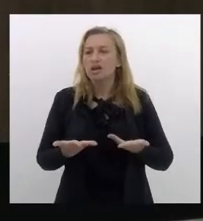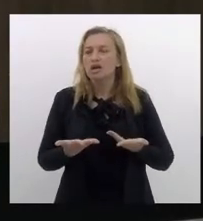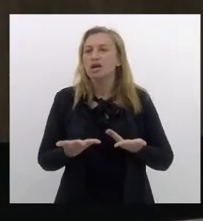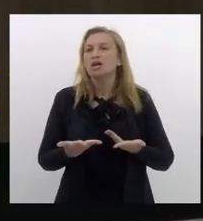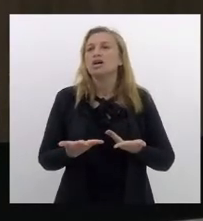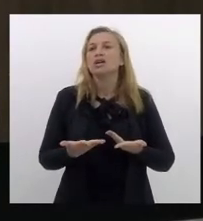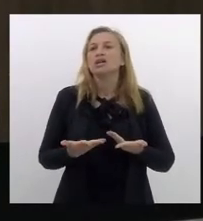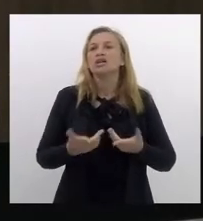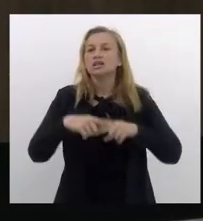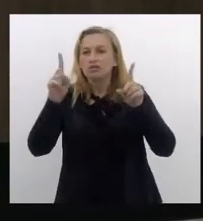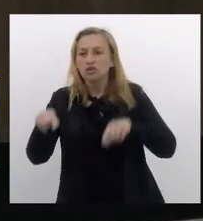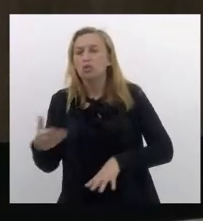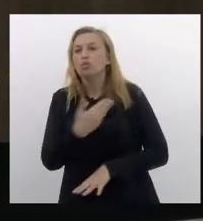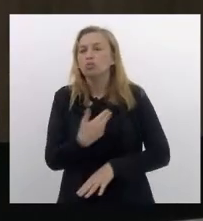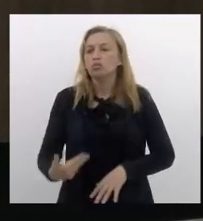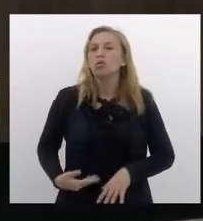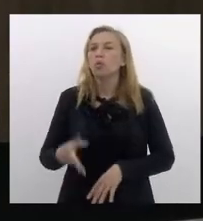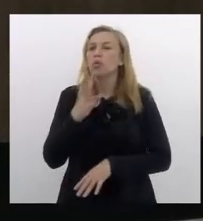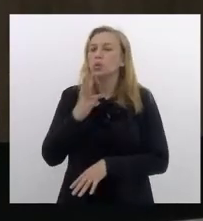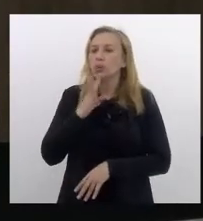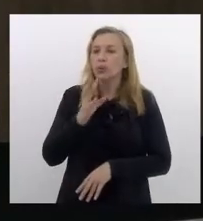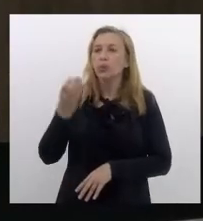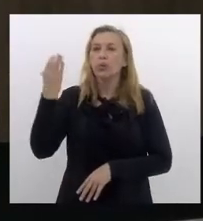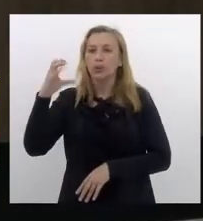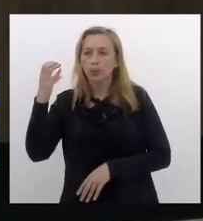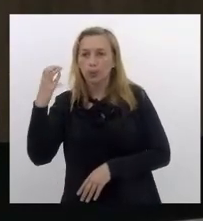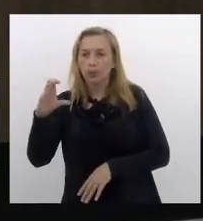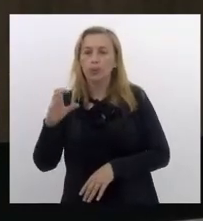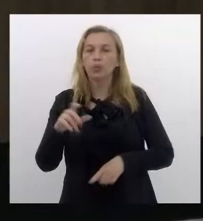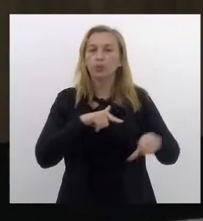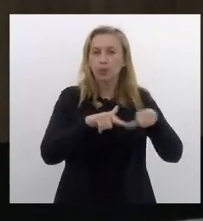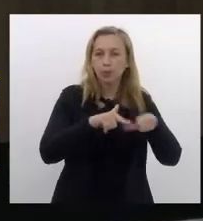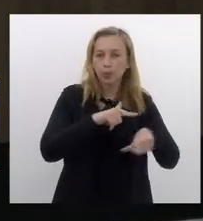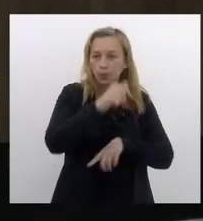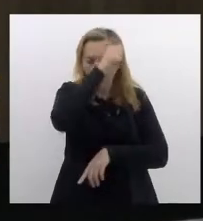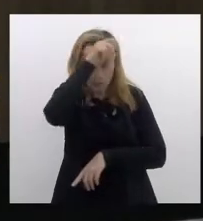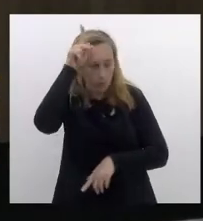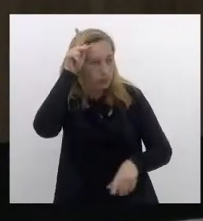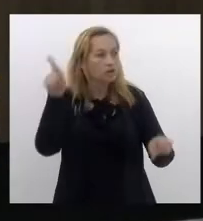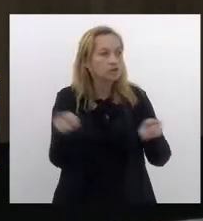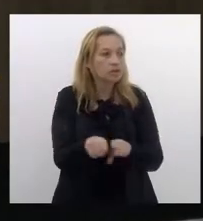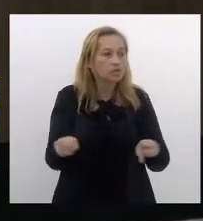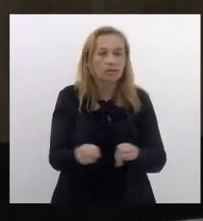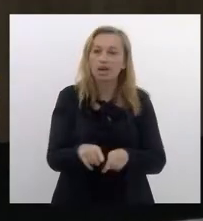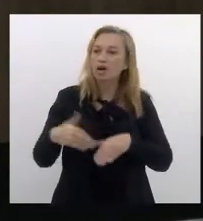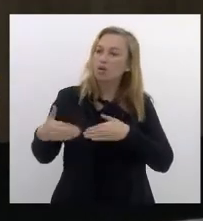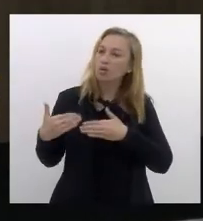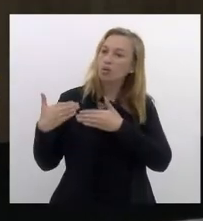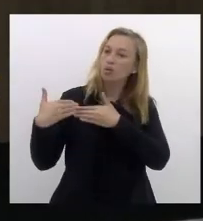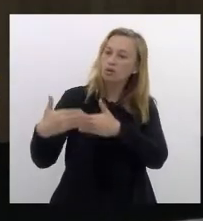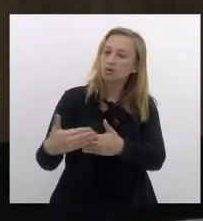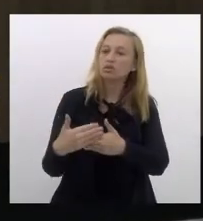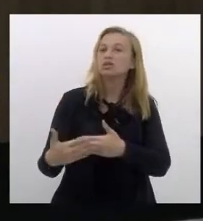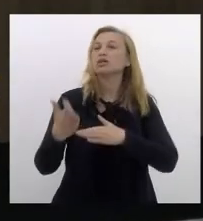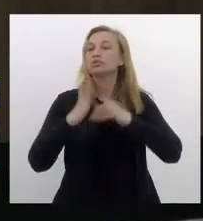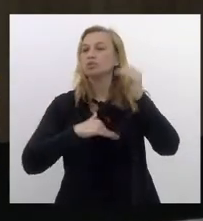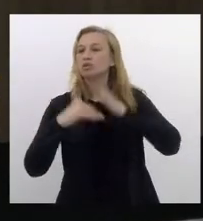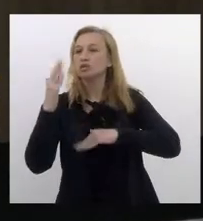Niterói, quadro de carreira da prefeitura, e que também foi assumindo ao longo de sua trajetória